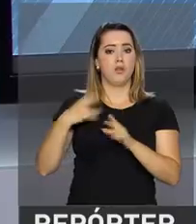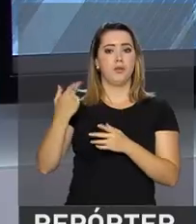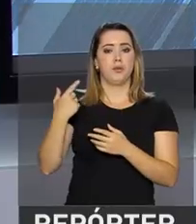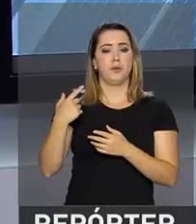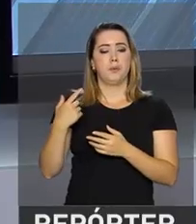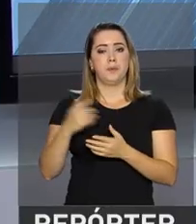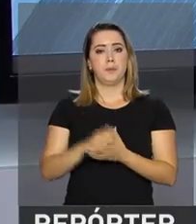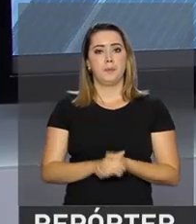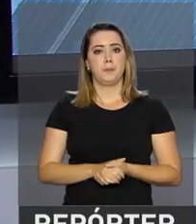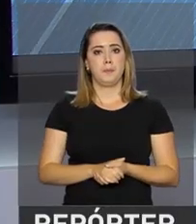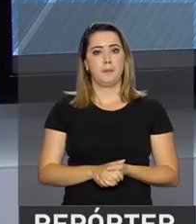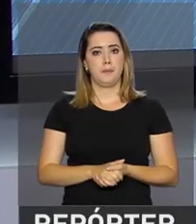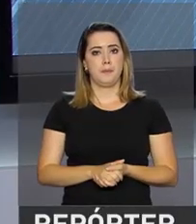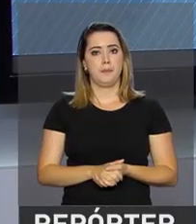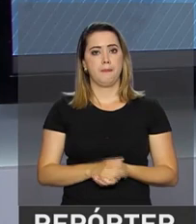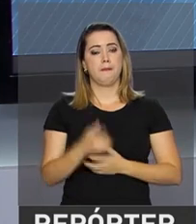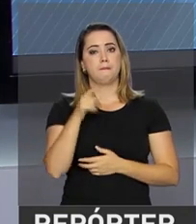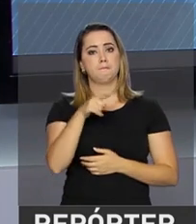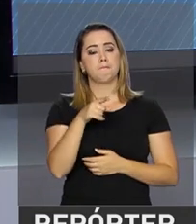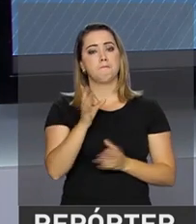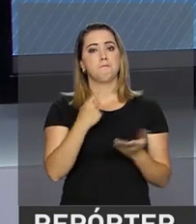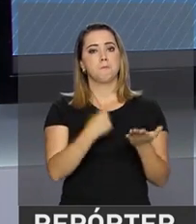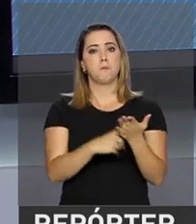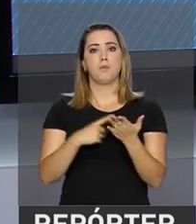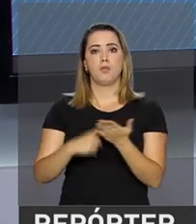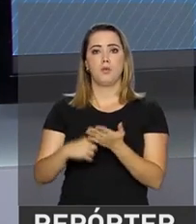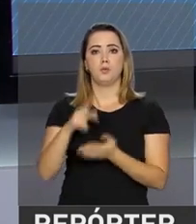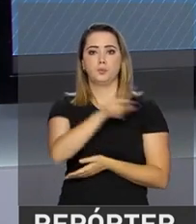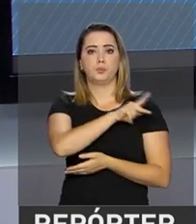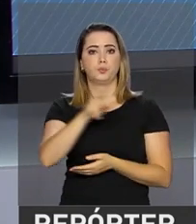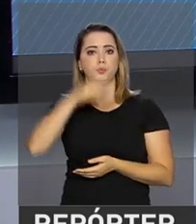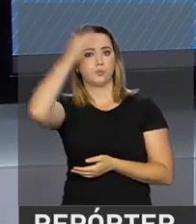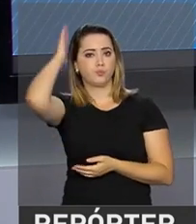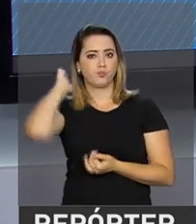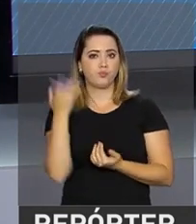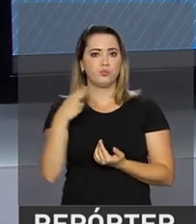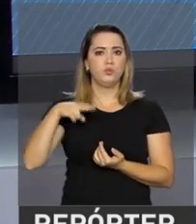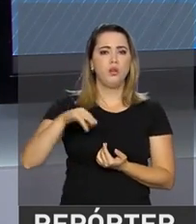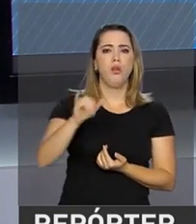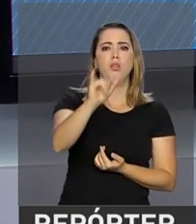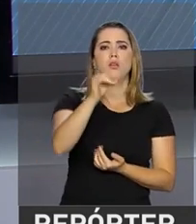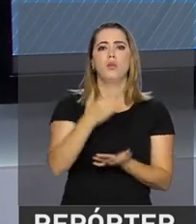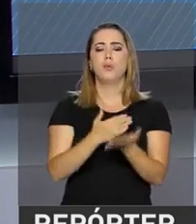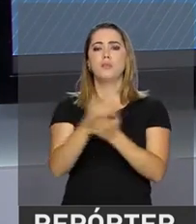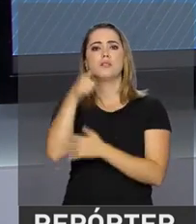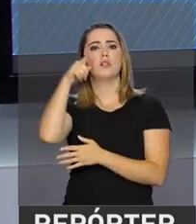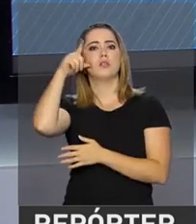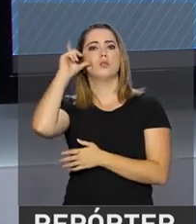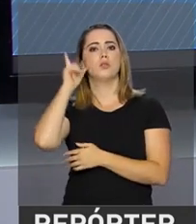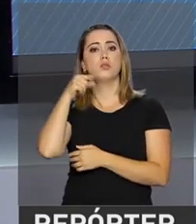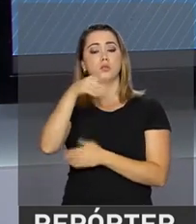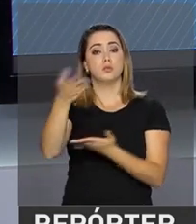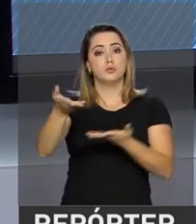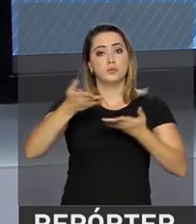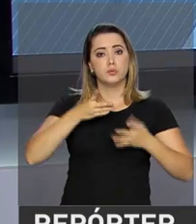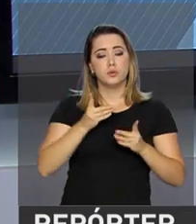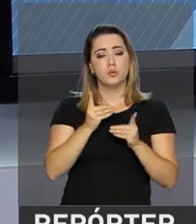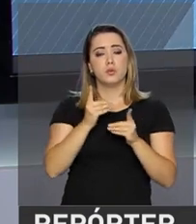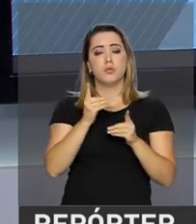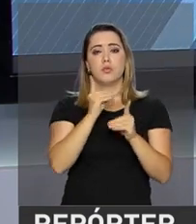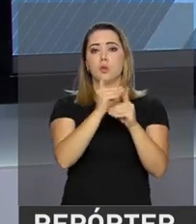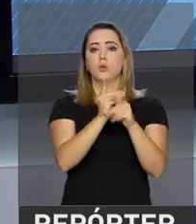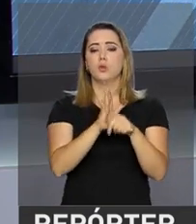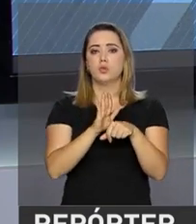deles. E os compromissos do presidente Michel Temer em Nova York começaram ontem, quando ele foi recebido em um jantar pelo